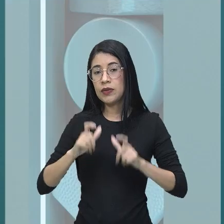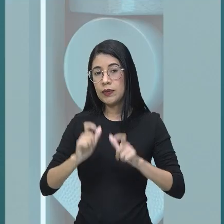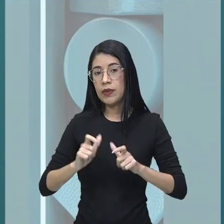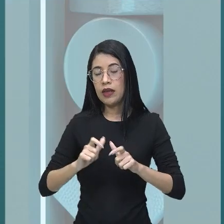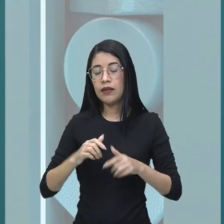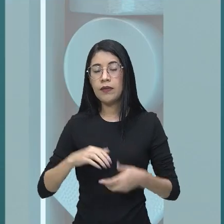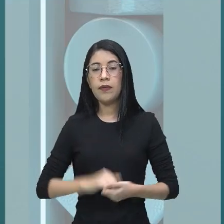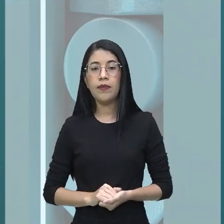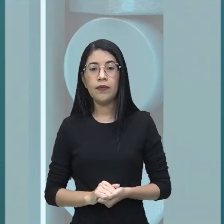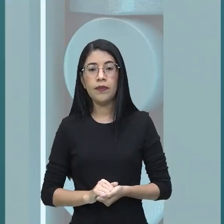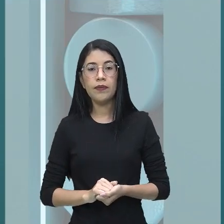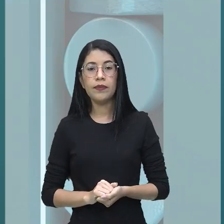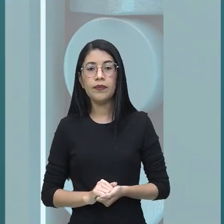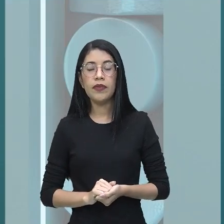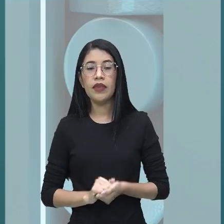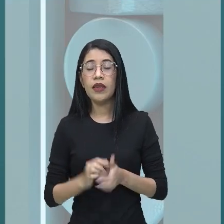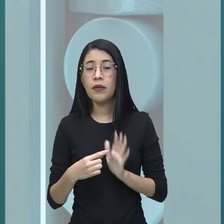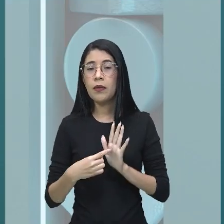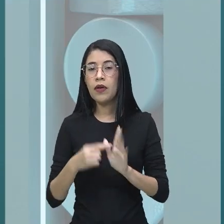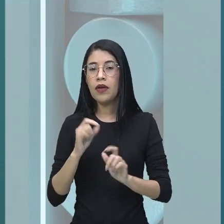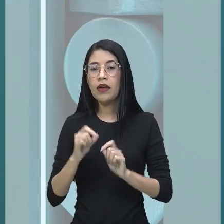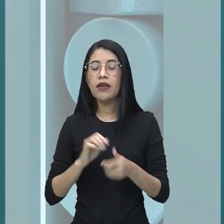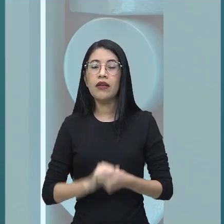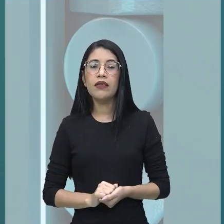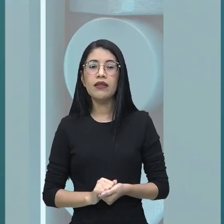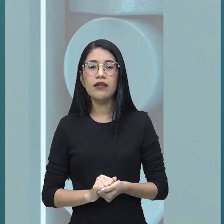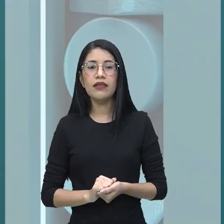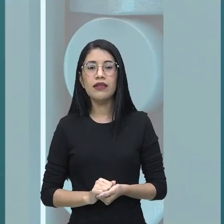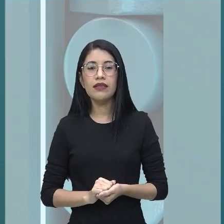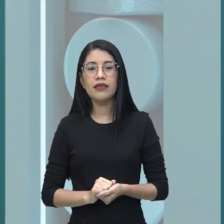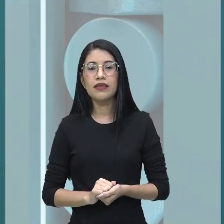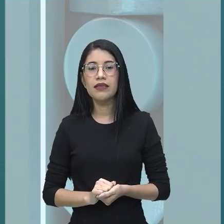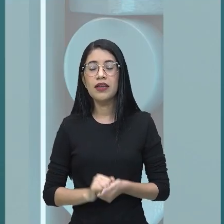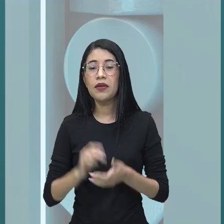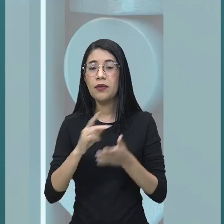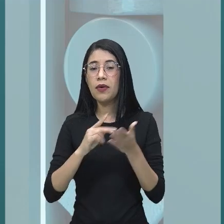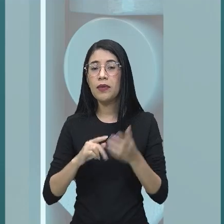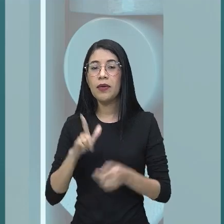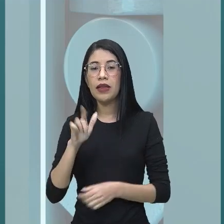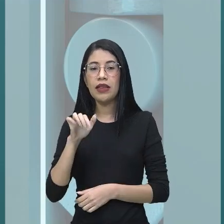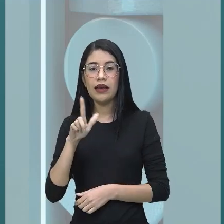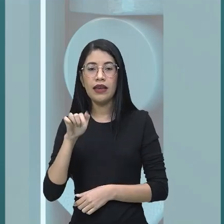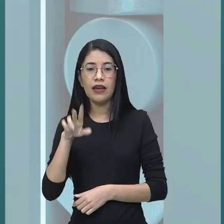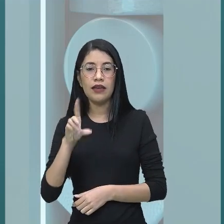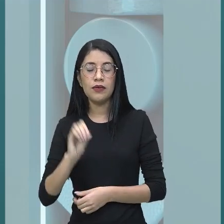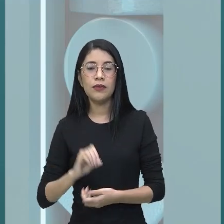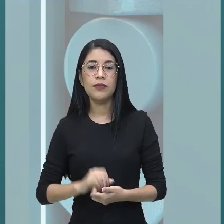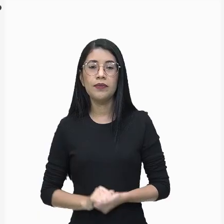para ilustrar essa terceira fase, vamos aí conhecer o poema Legado.